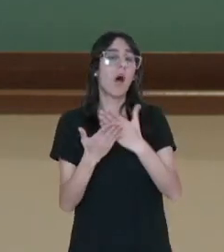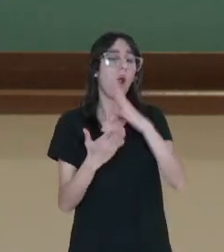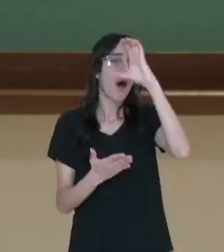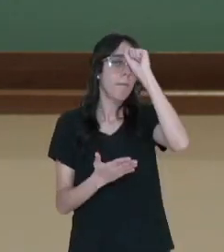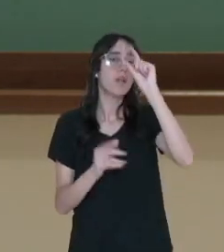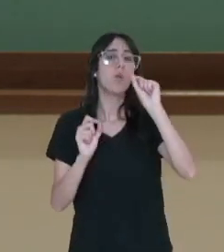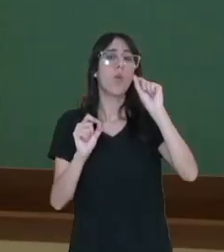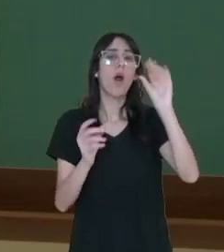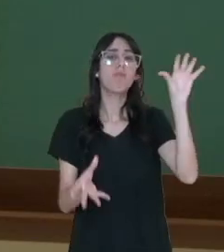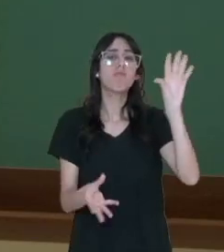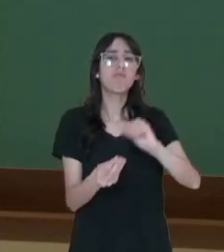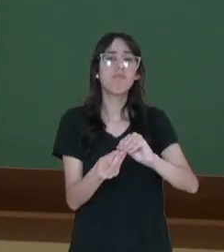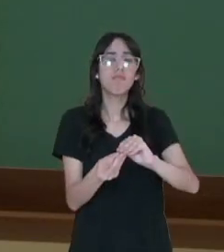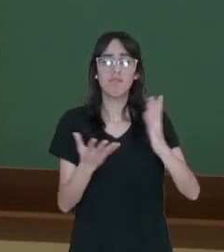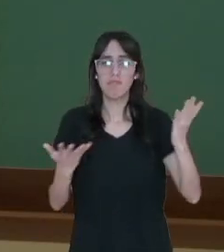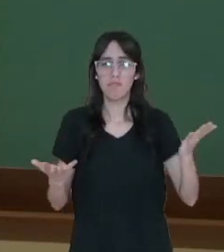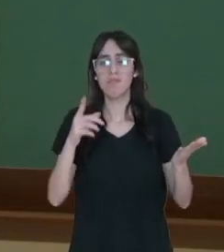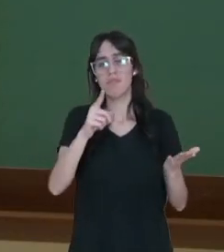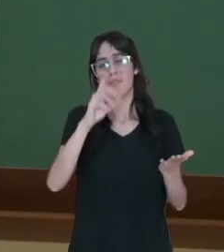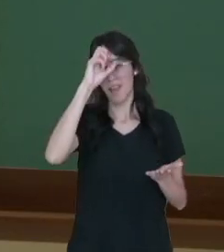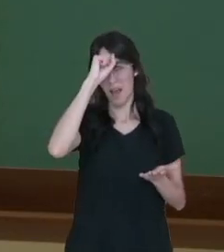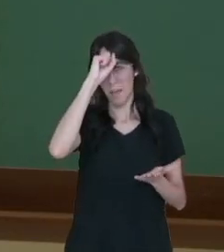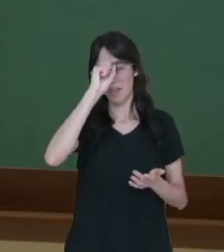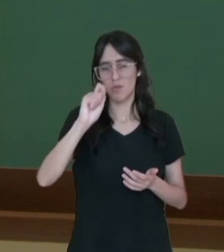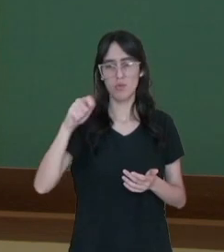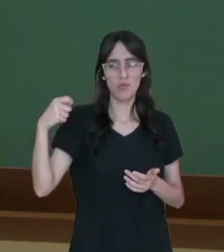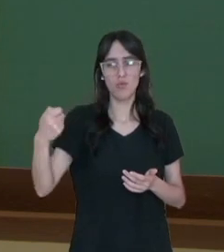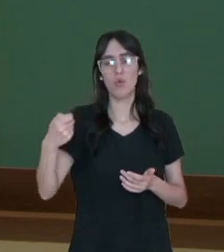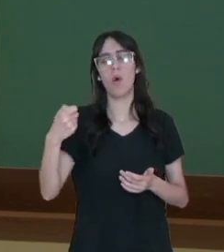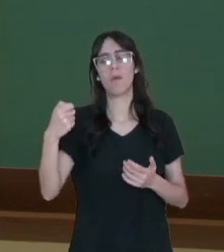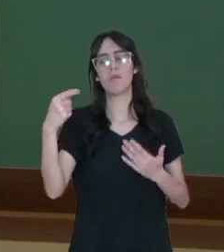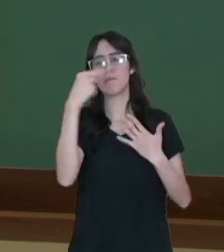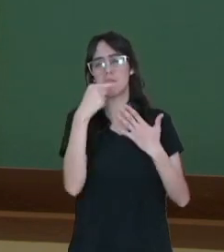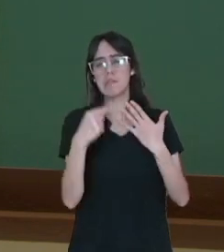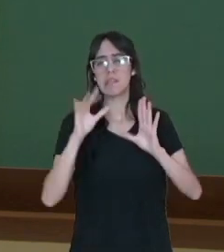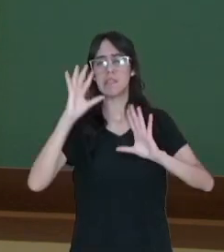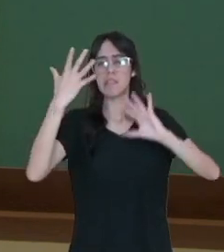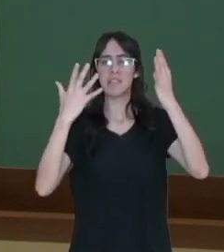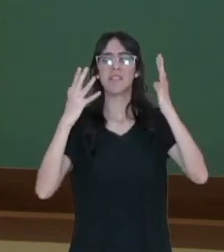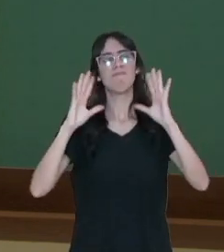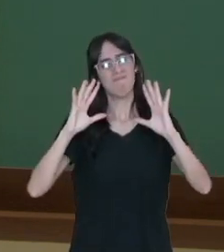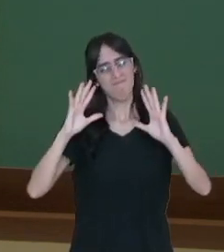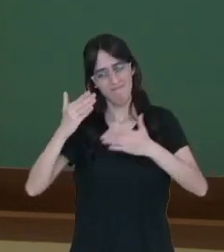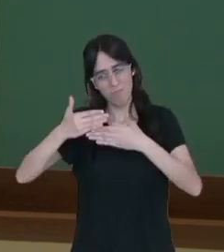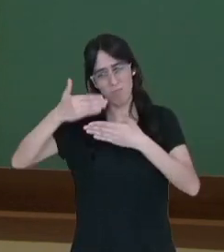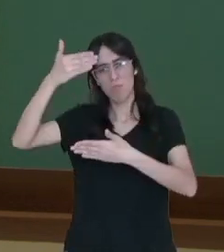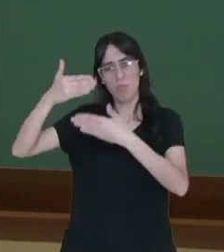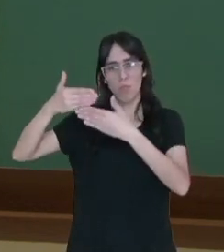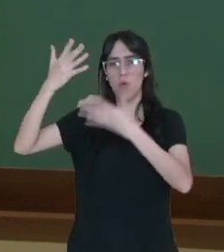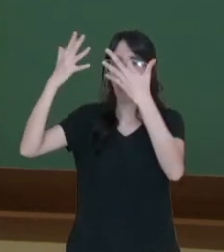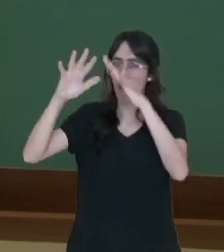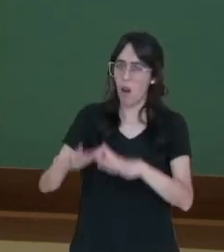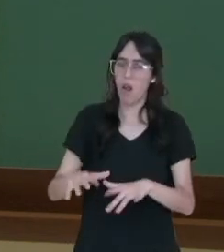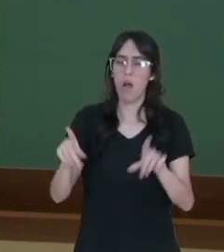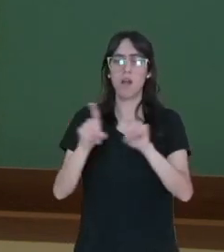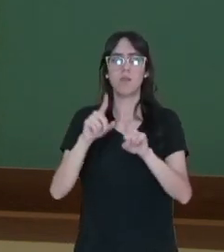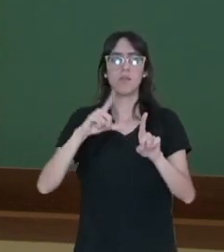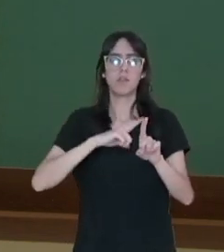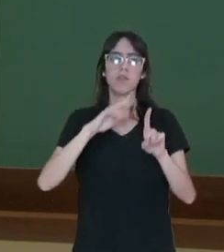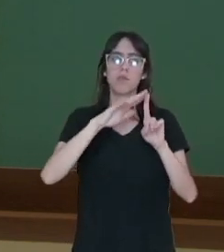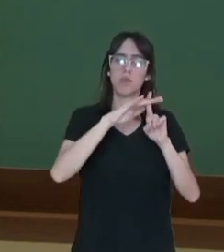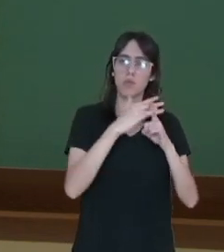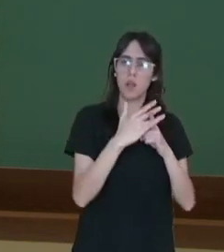na nossa aula? Você viu os fatores que levaram à queda do Muro de Berlim, a sua influência na queda do